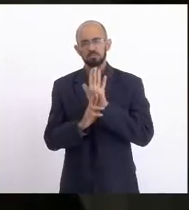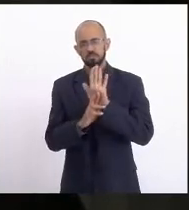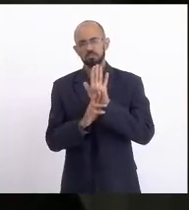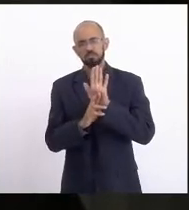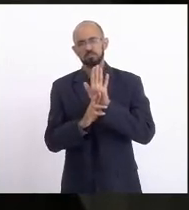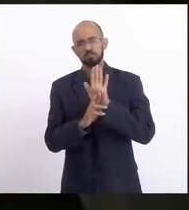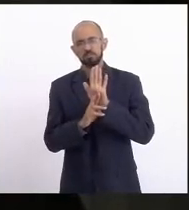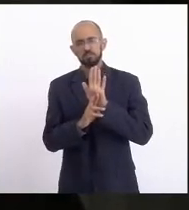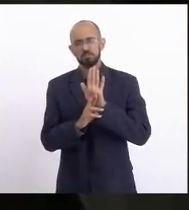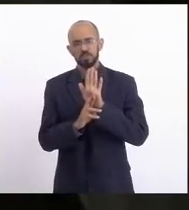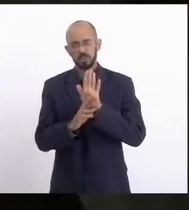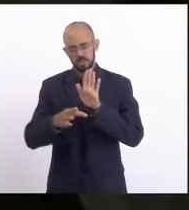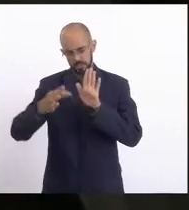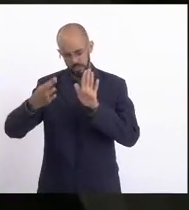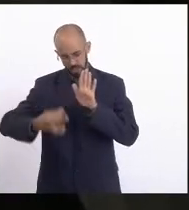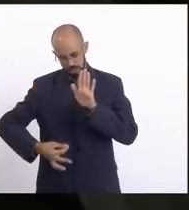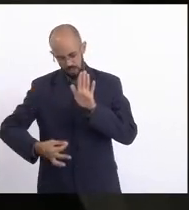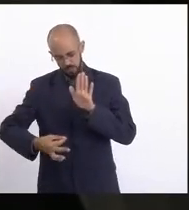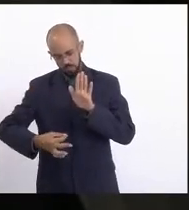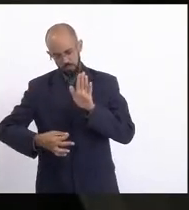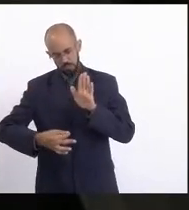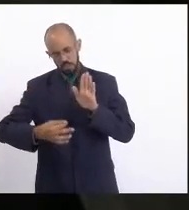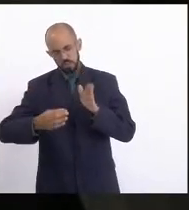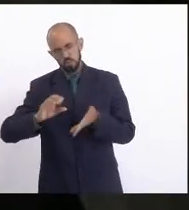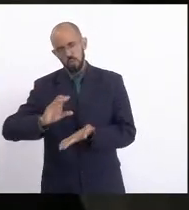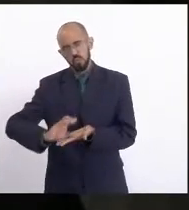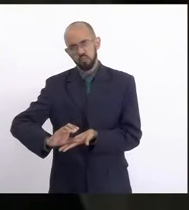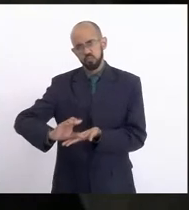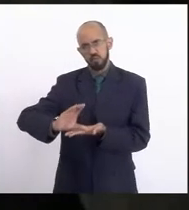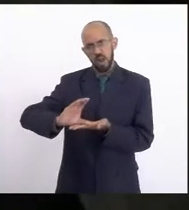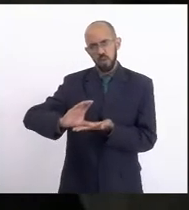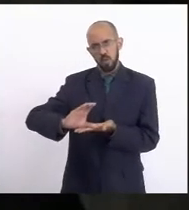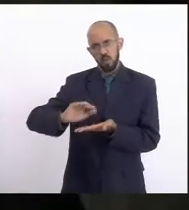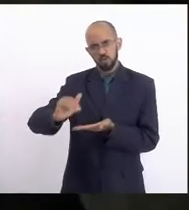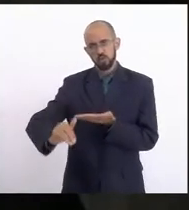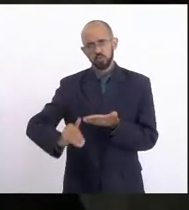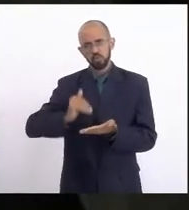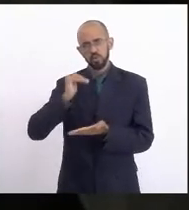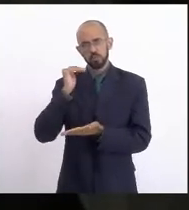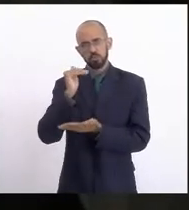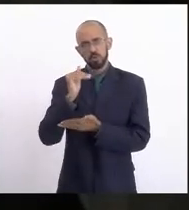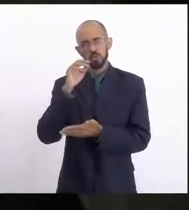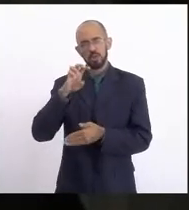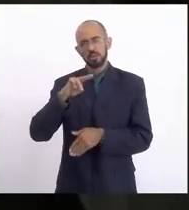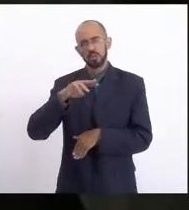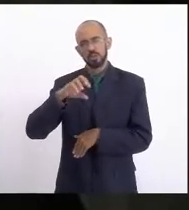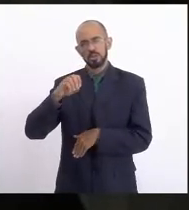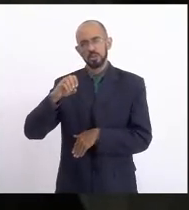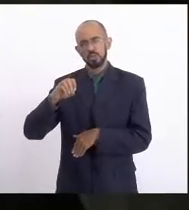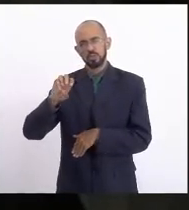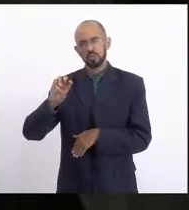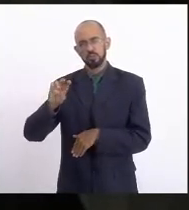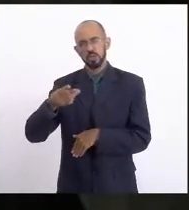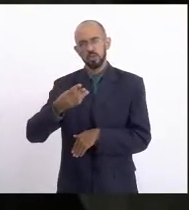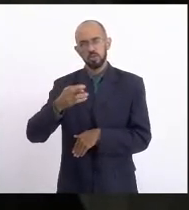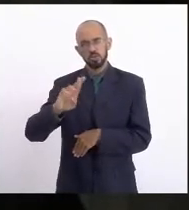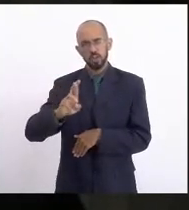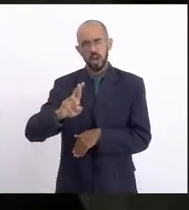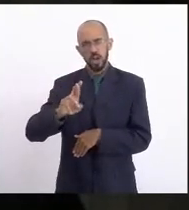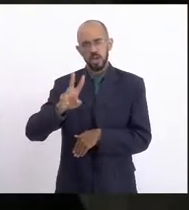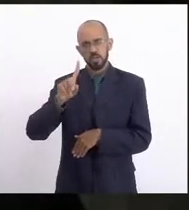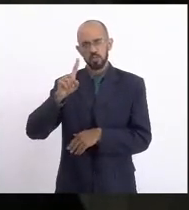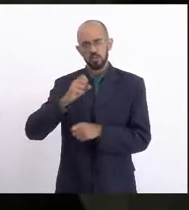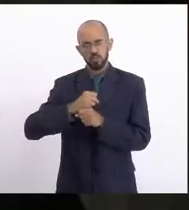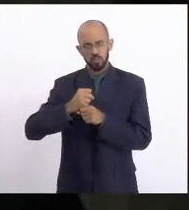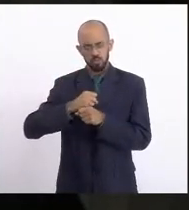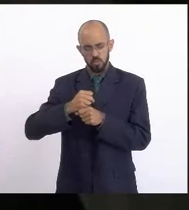seguramente, montante superior a 300 milhões de reais por ano para